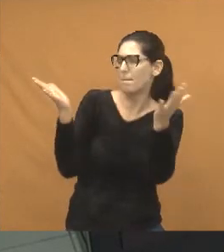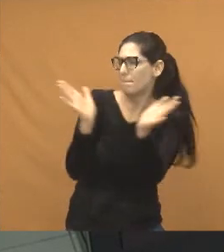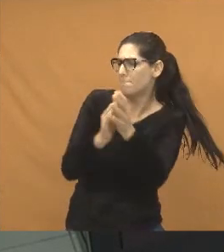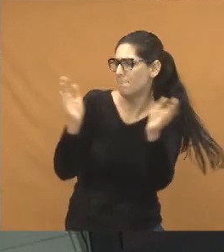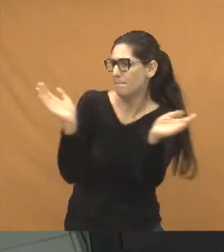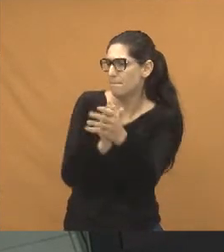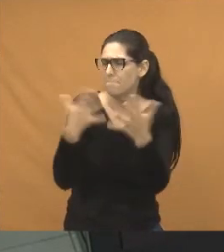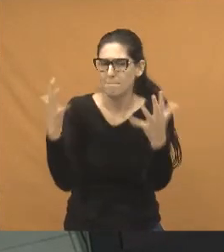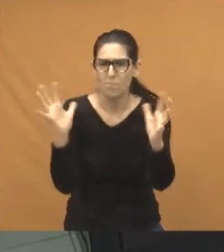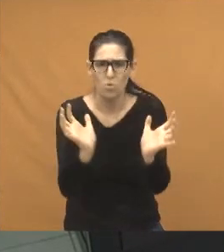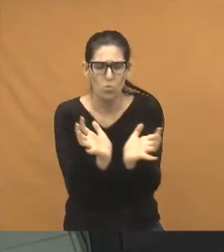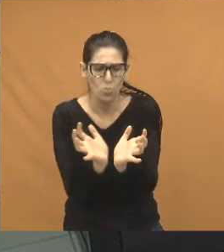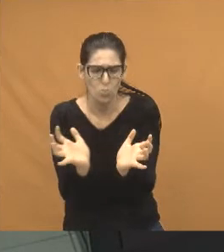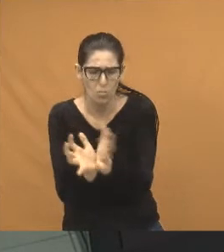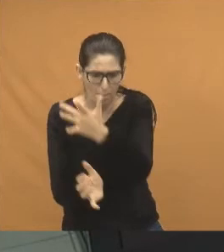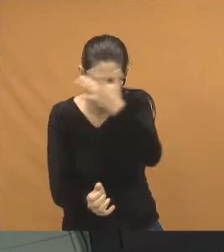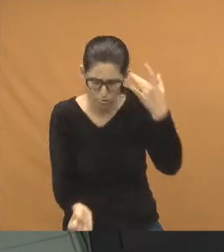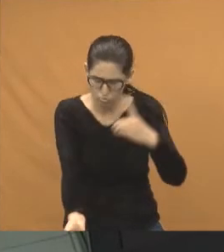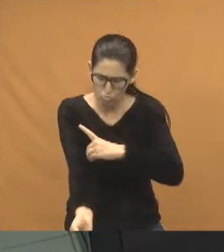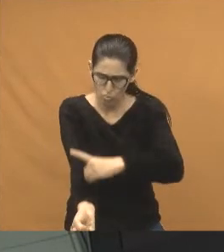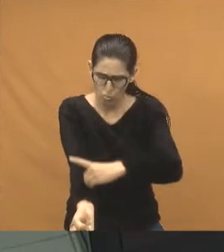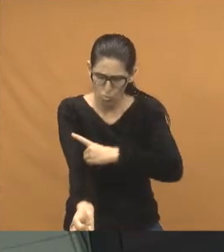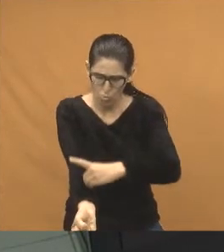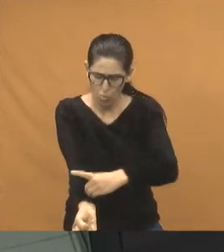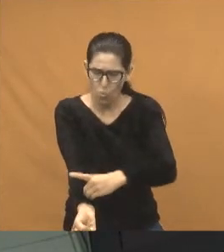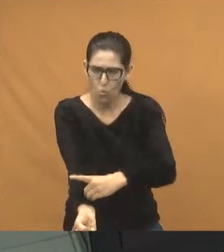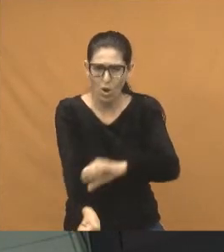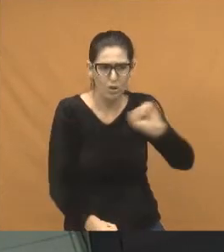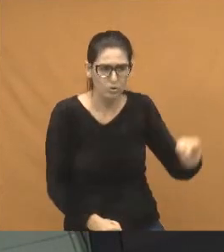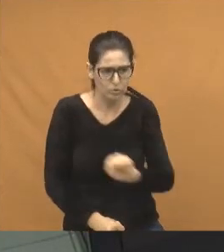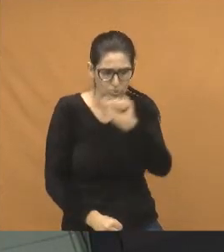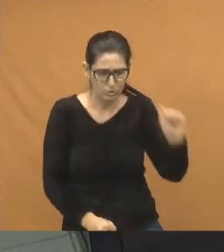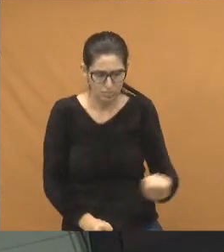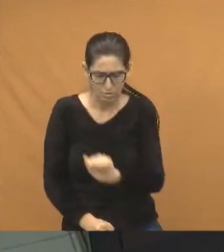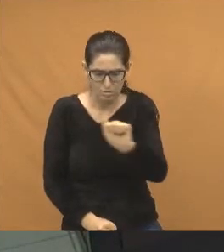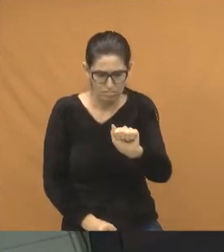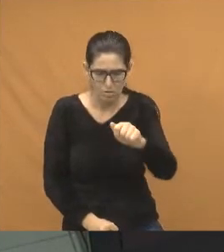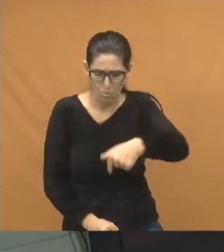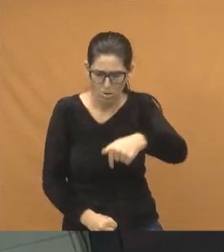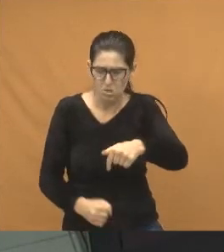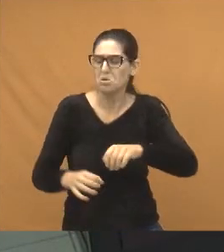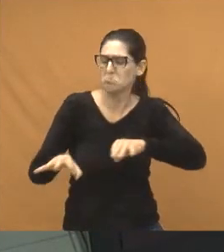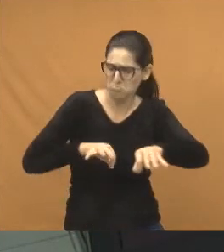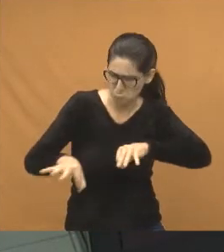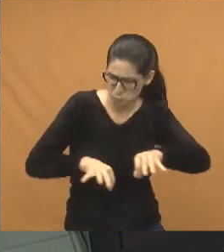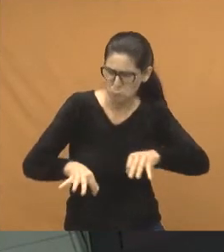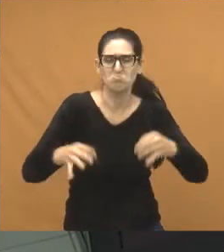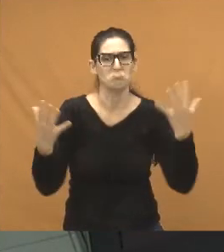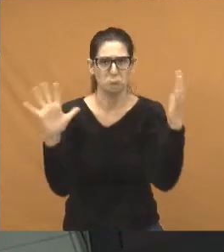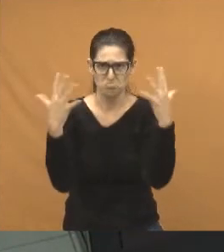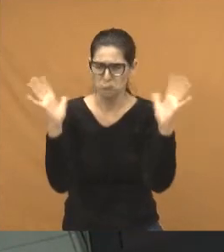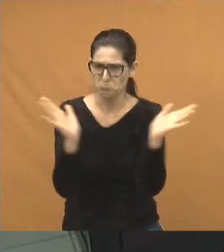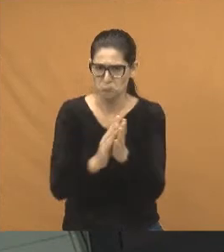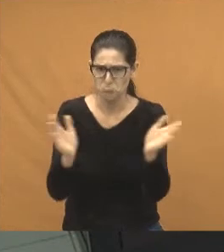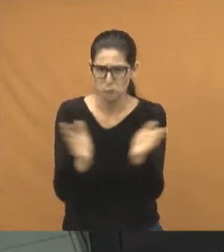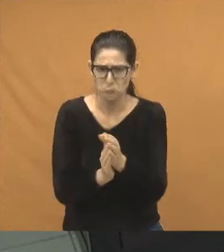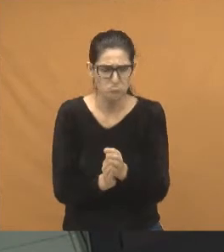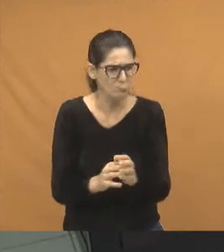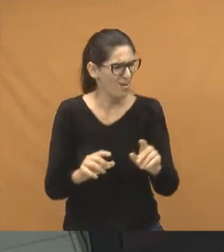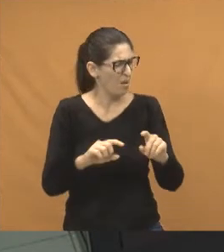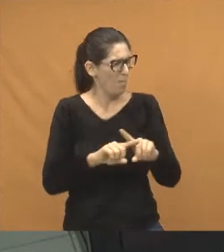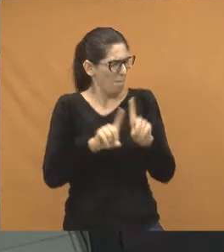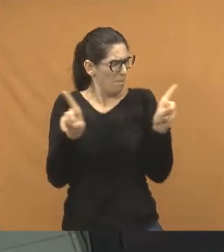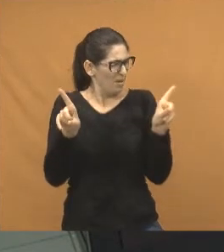a Associação dos Diabéticos da cidade de Jacareí, que a gente vê que são muito bem organizados. E também eu não vi que a emenda da